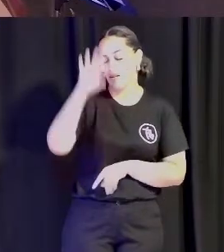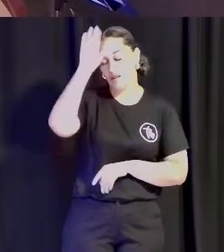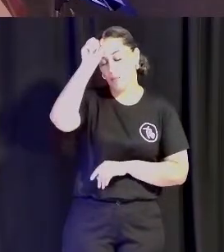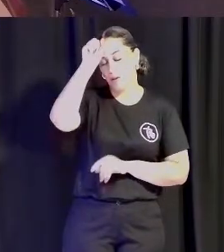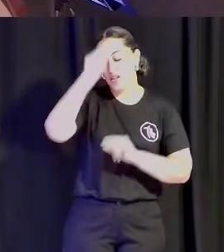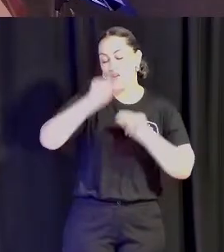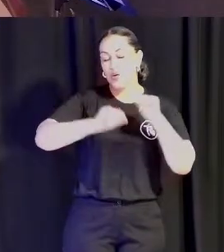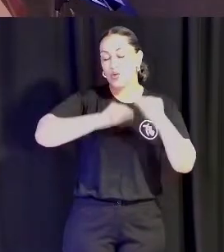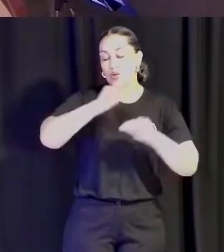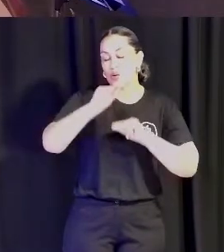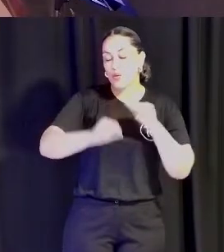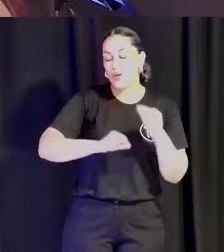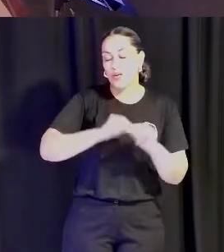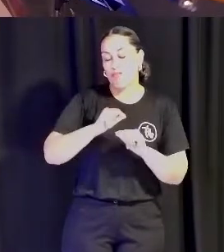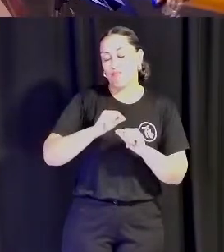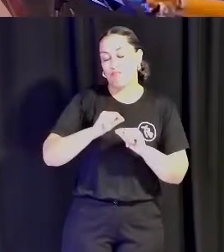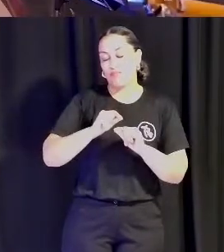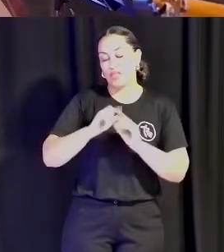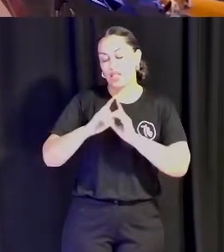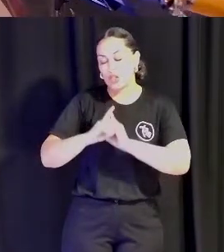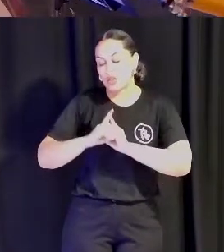Discípulos de Jesus aprendem.